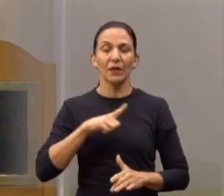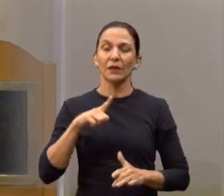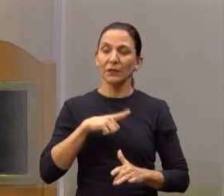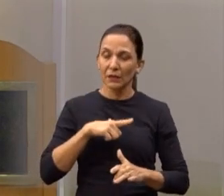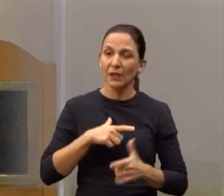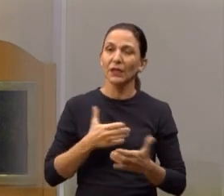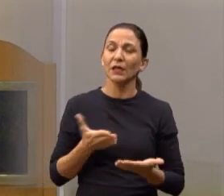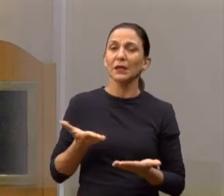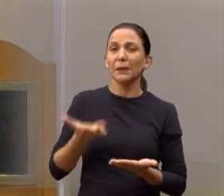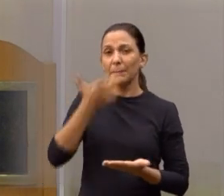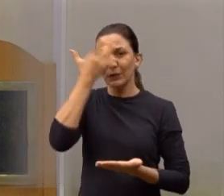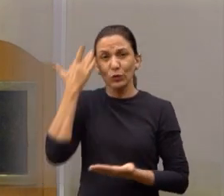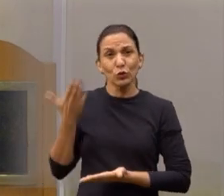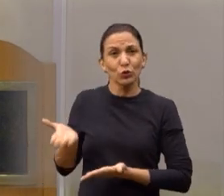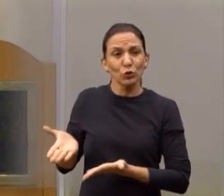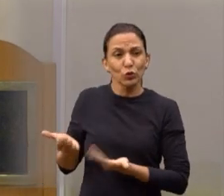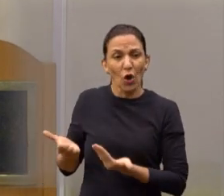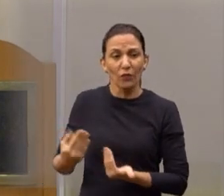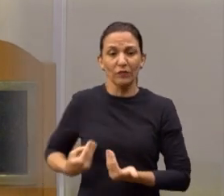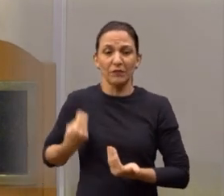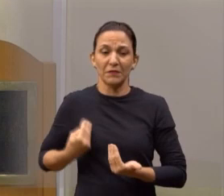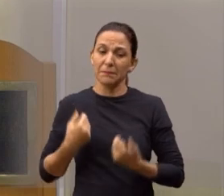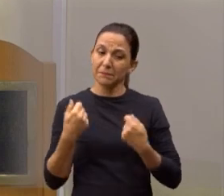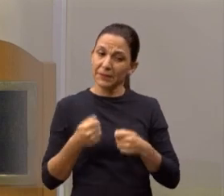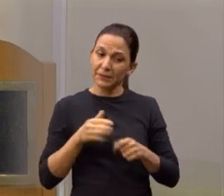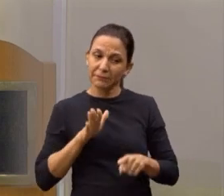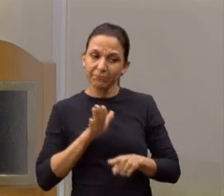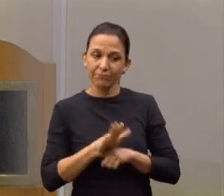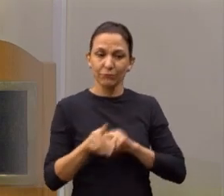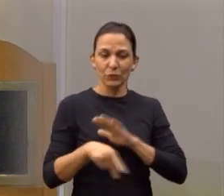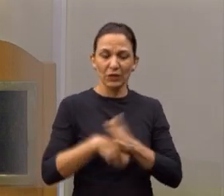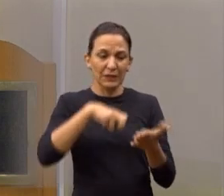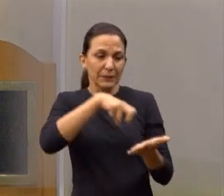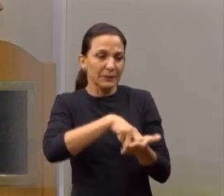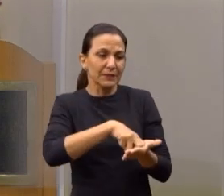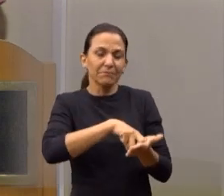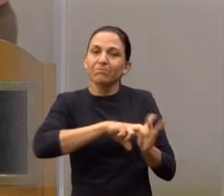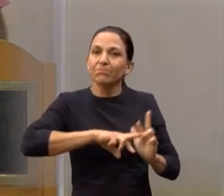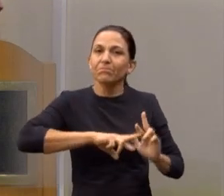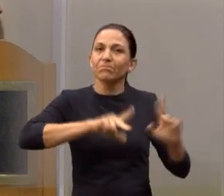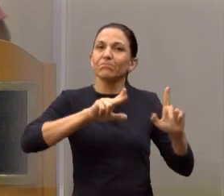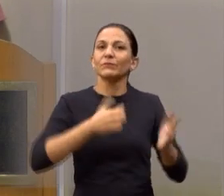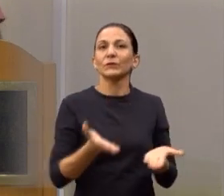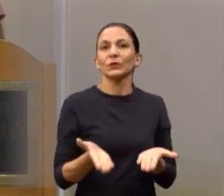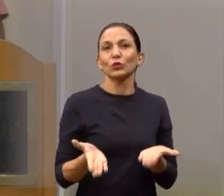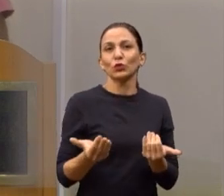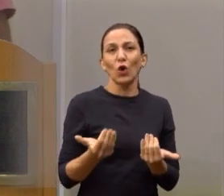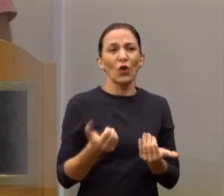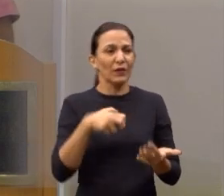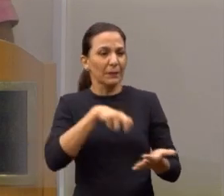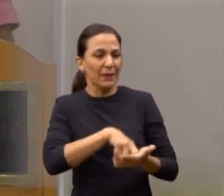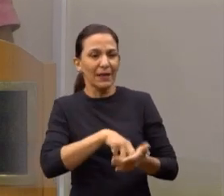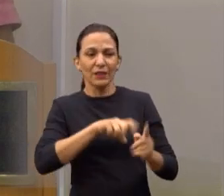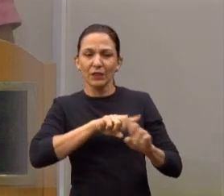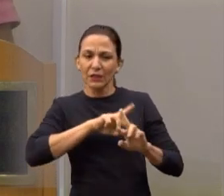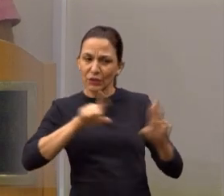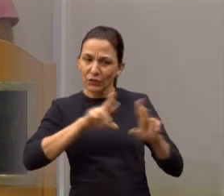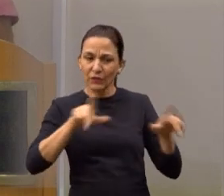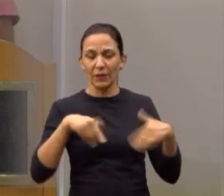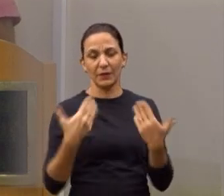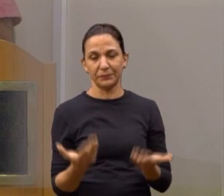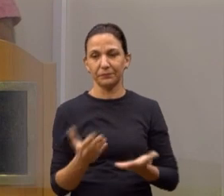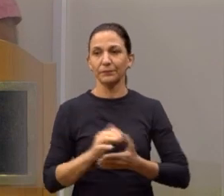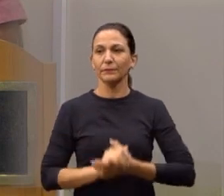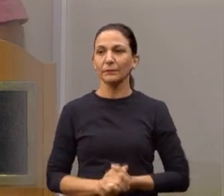mais ficar numa cidade de jovem e a gente tem que responder essas demandas e não criminalizar a juventude não criminalizar as festas